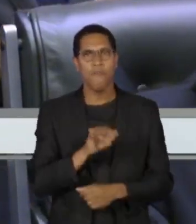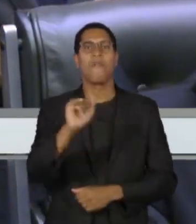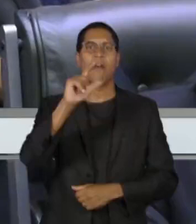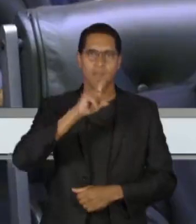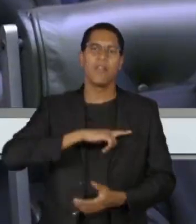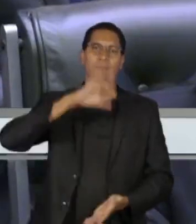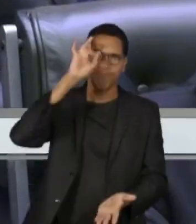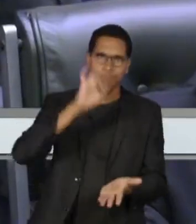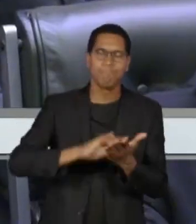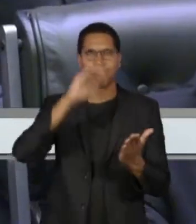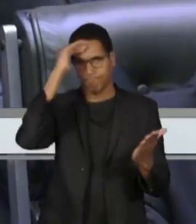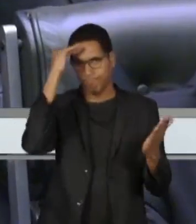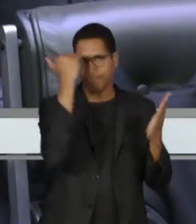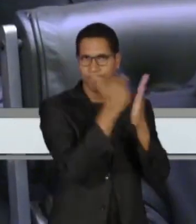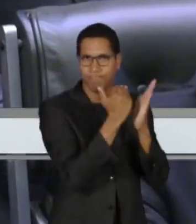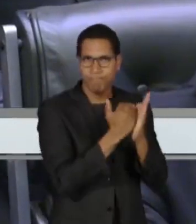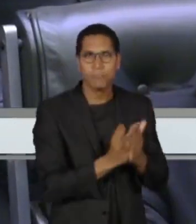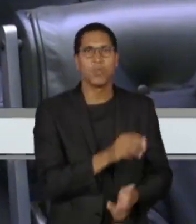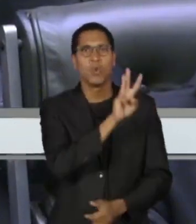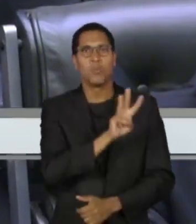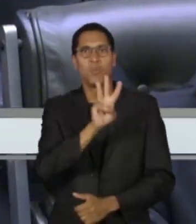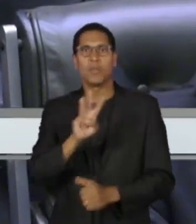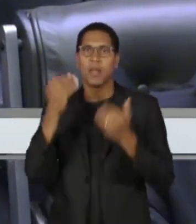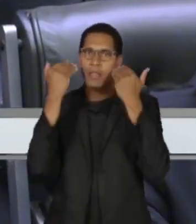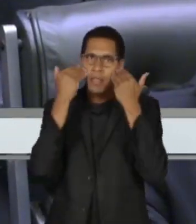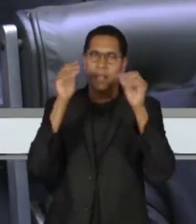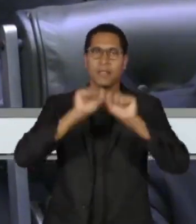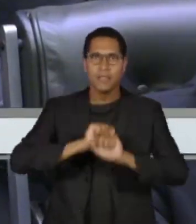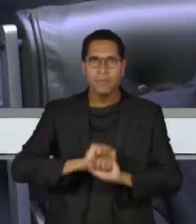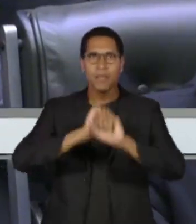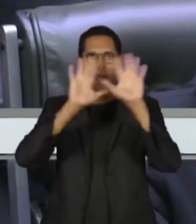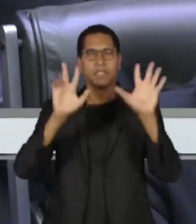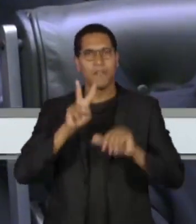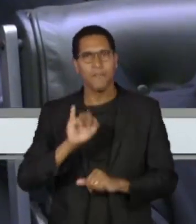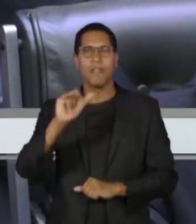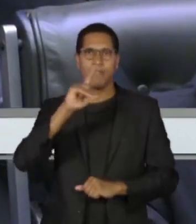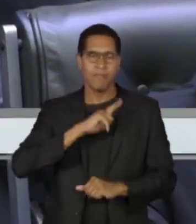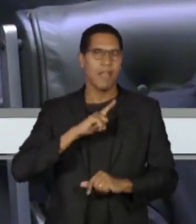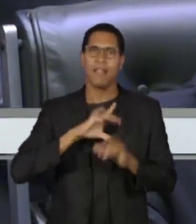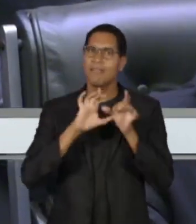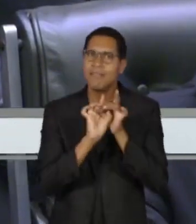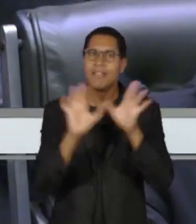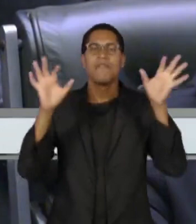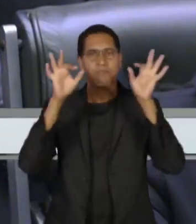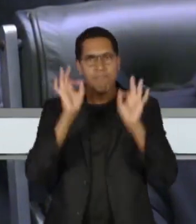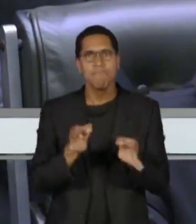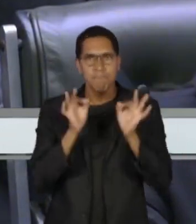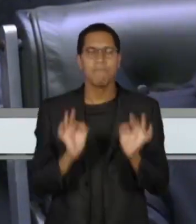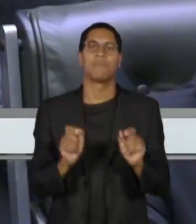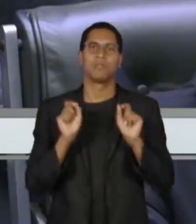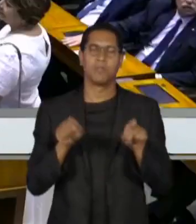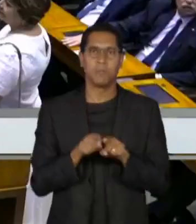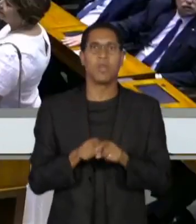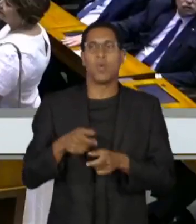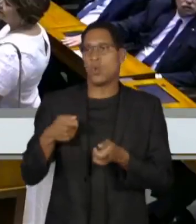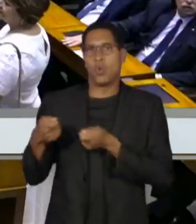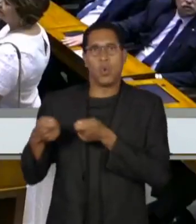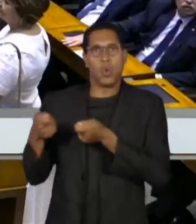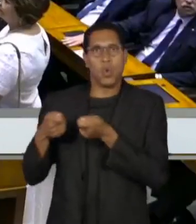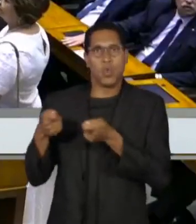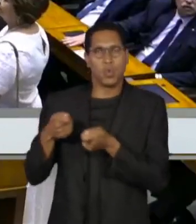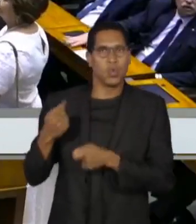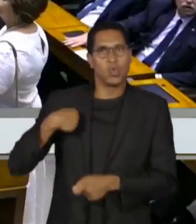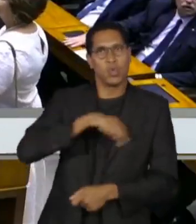ser cumprida. O portal da transparência voltará a cumprir seu papel. Os controles